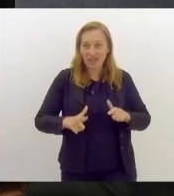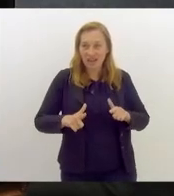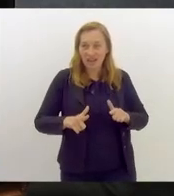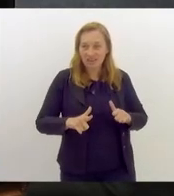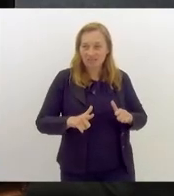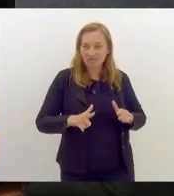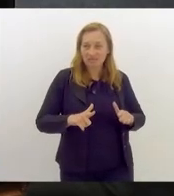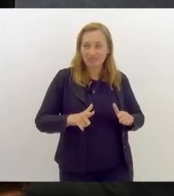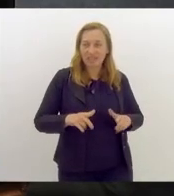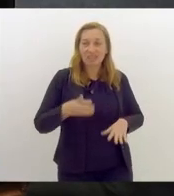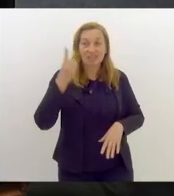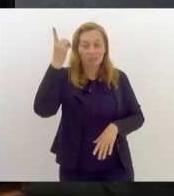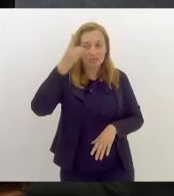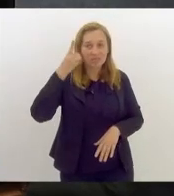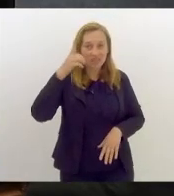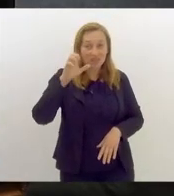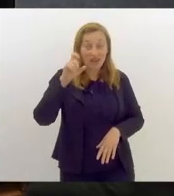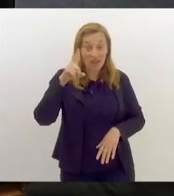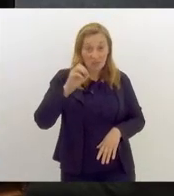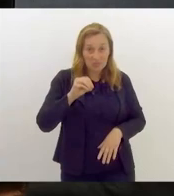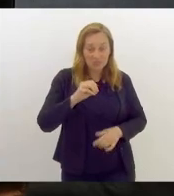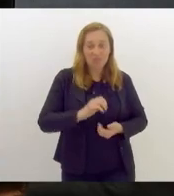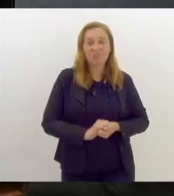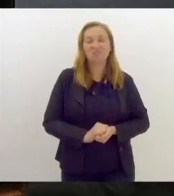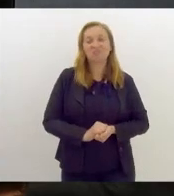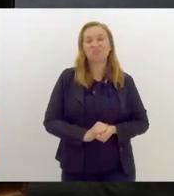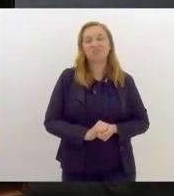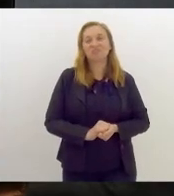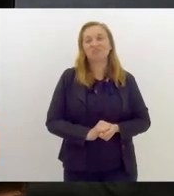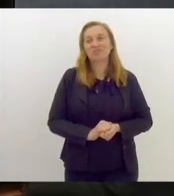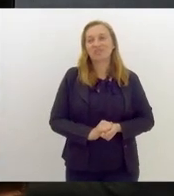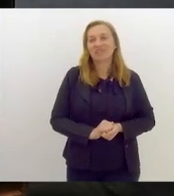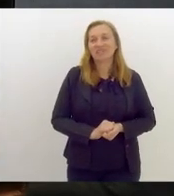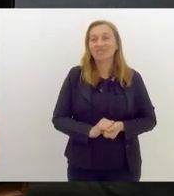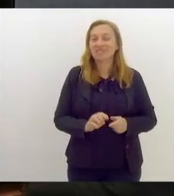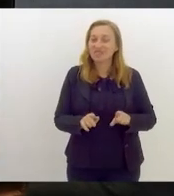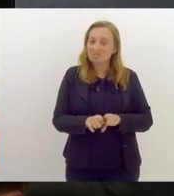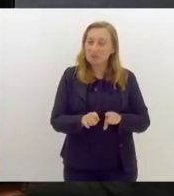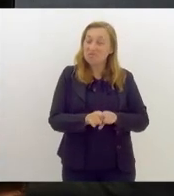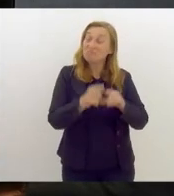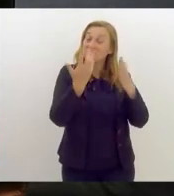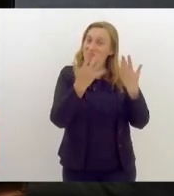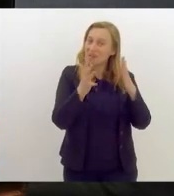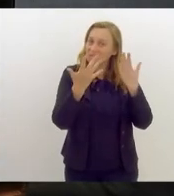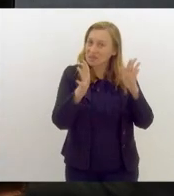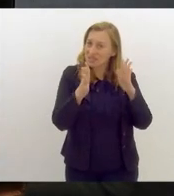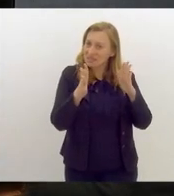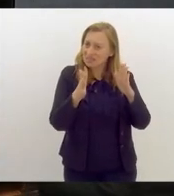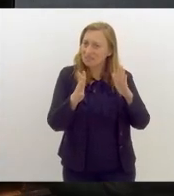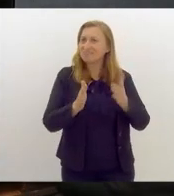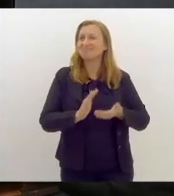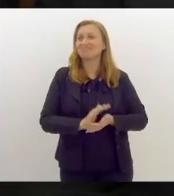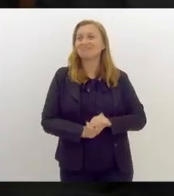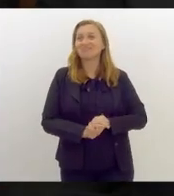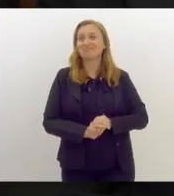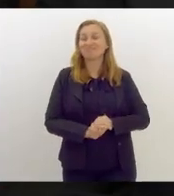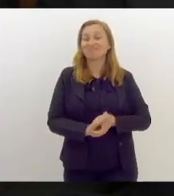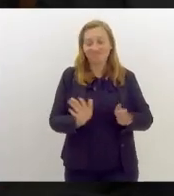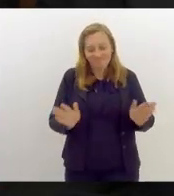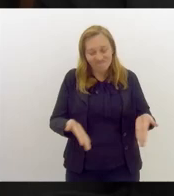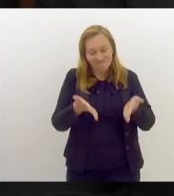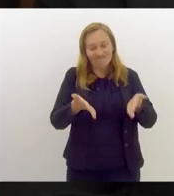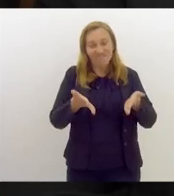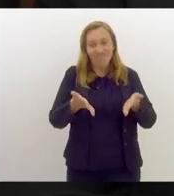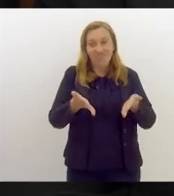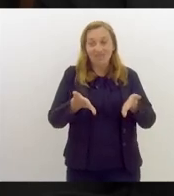pessoa do deputado Léo Vieira e a quem inclusive é parabenizo pela pela iniciativa